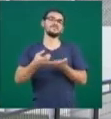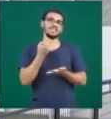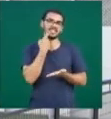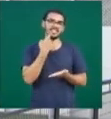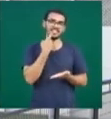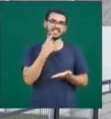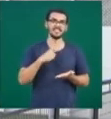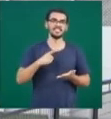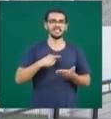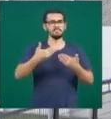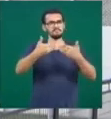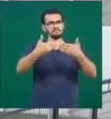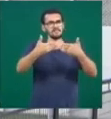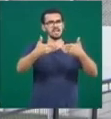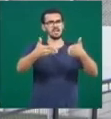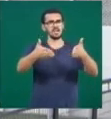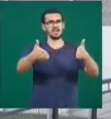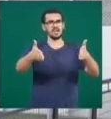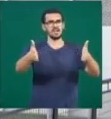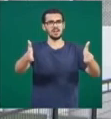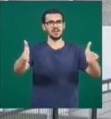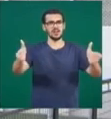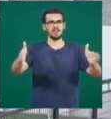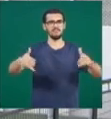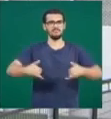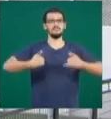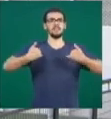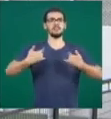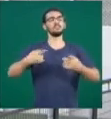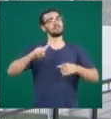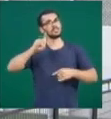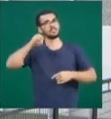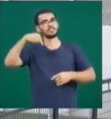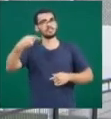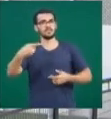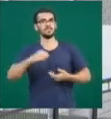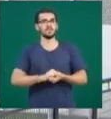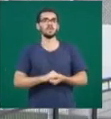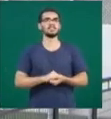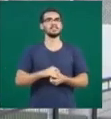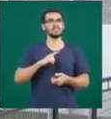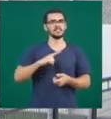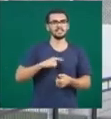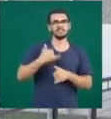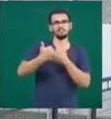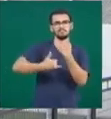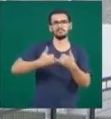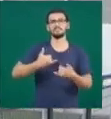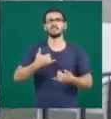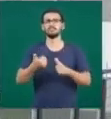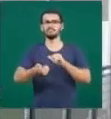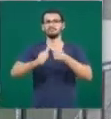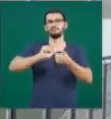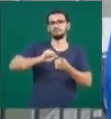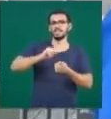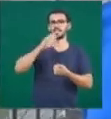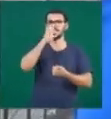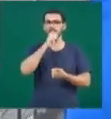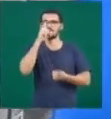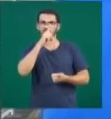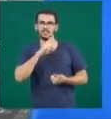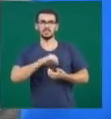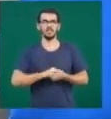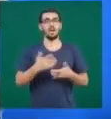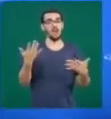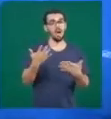a solenidade de abertura e depois os jogos acontecem aos finais de semana. Para saber mais detalhes, eu converso com Adilson